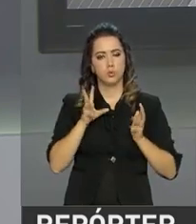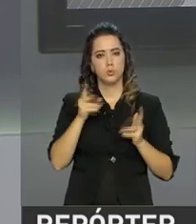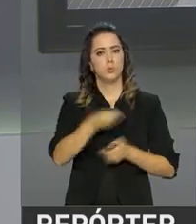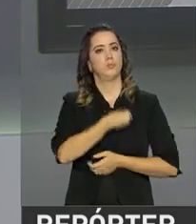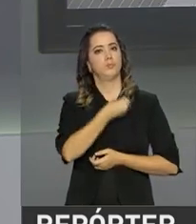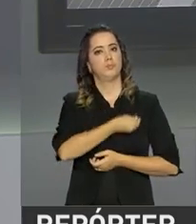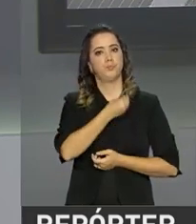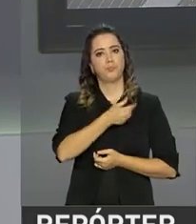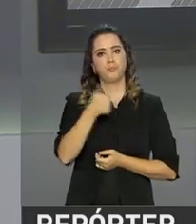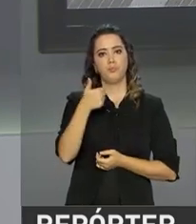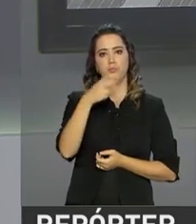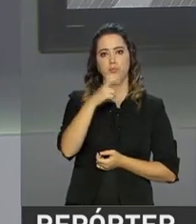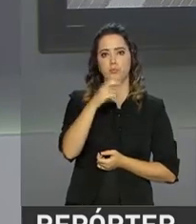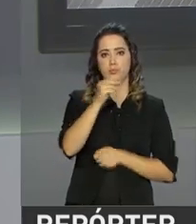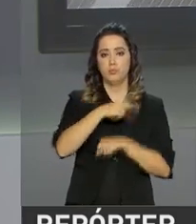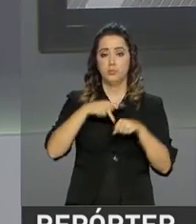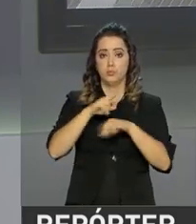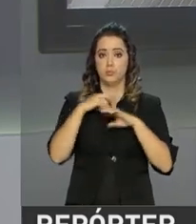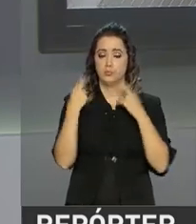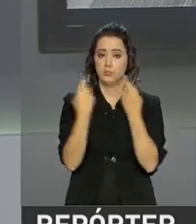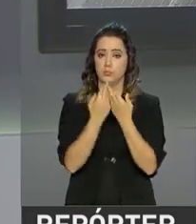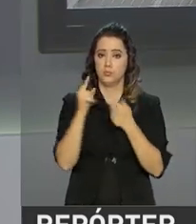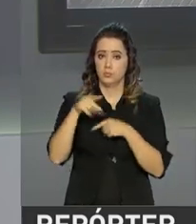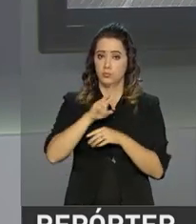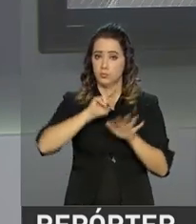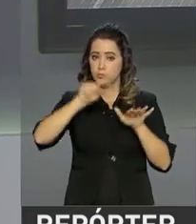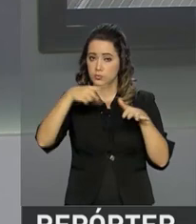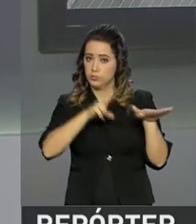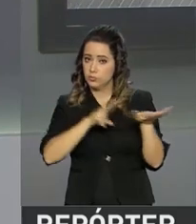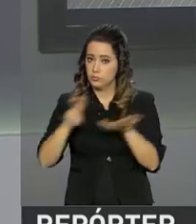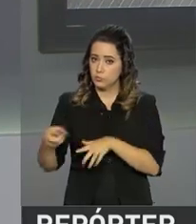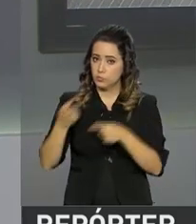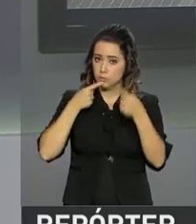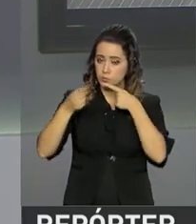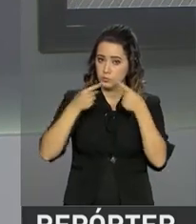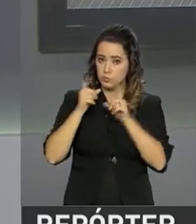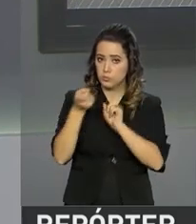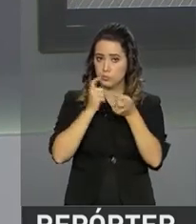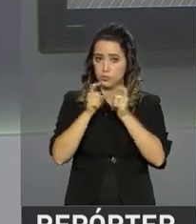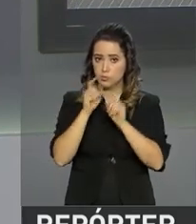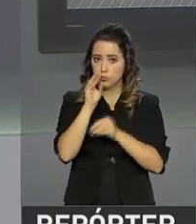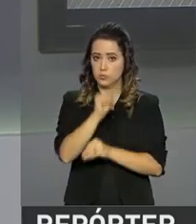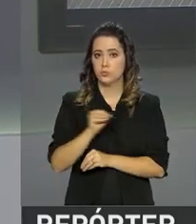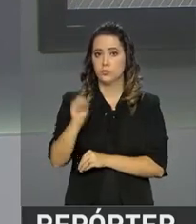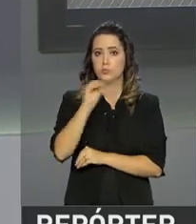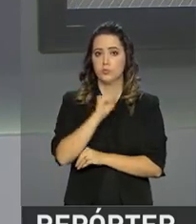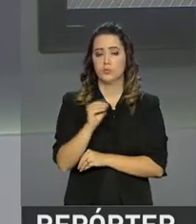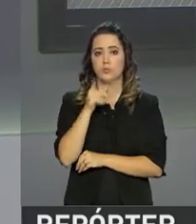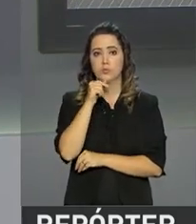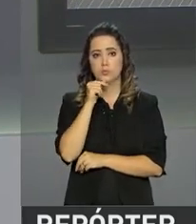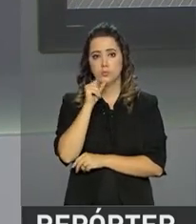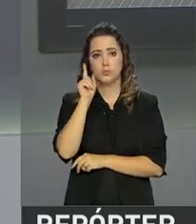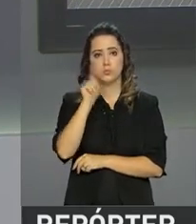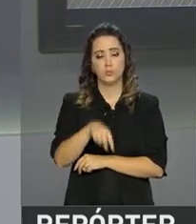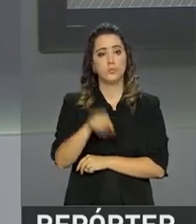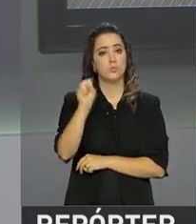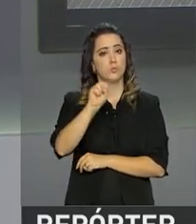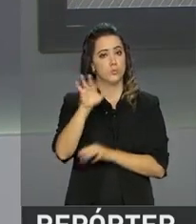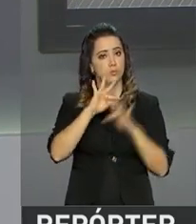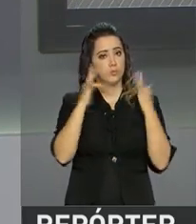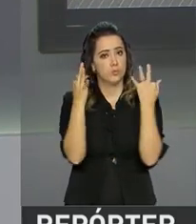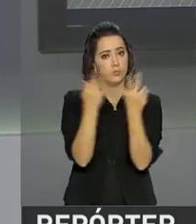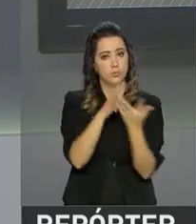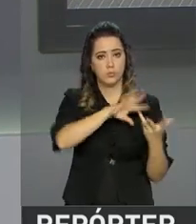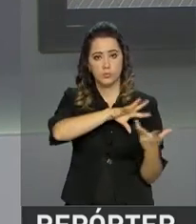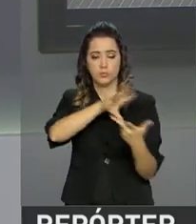vivo 150 países se reúnem a partir da semana que vem para discutir a gestão ea preservação dos recursos hídricos é o